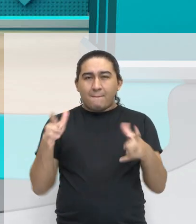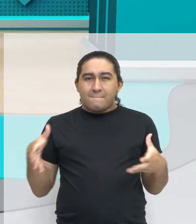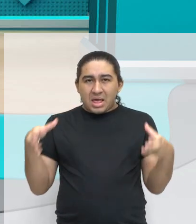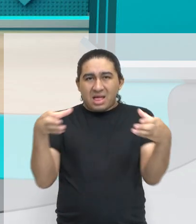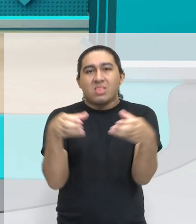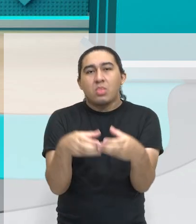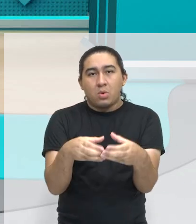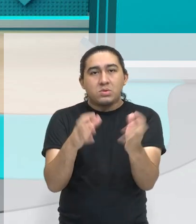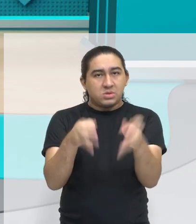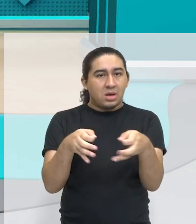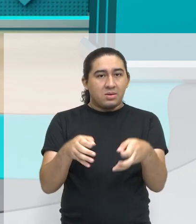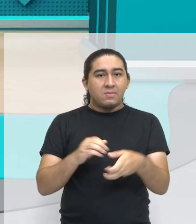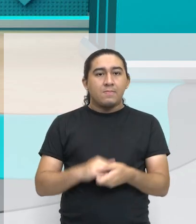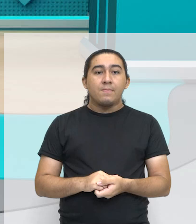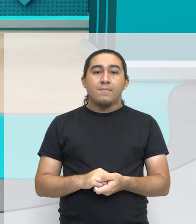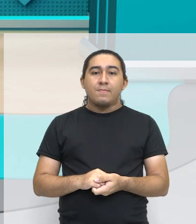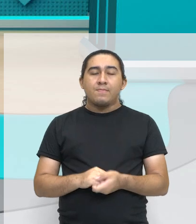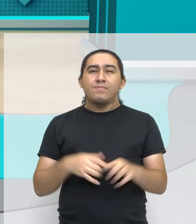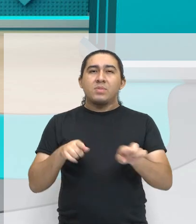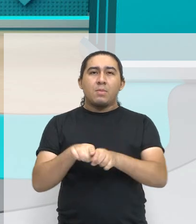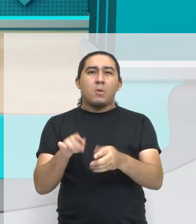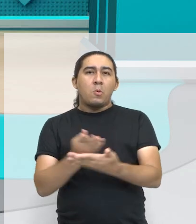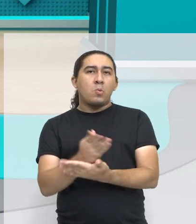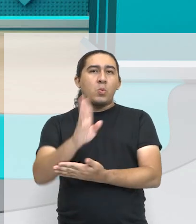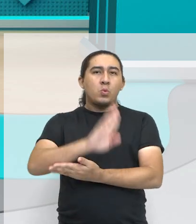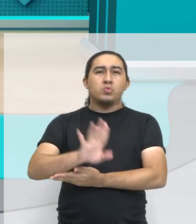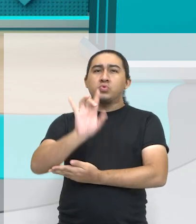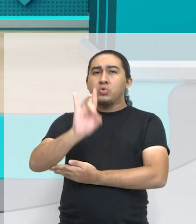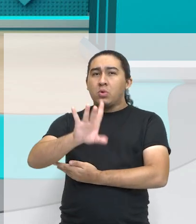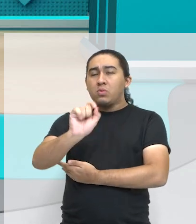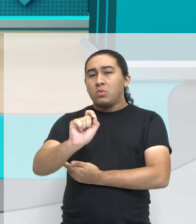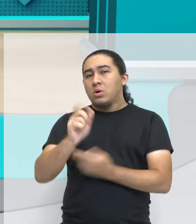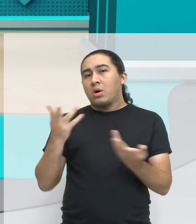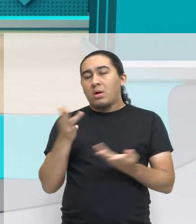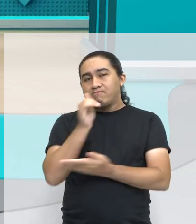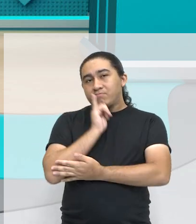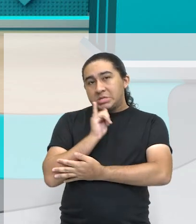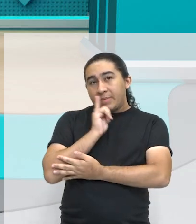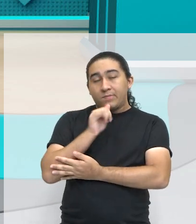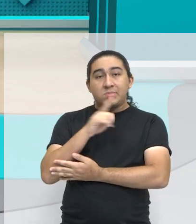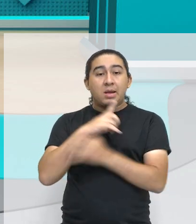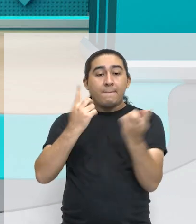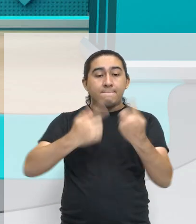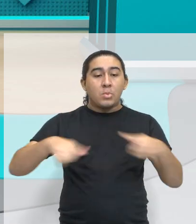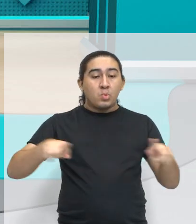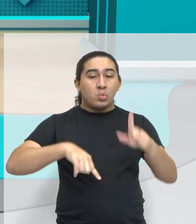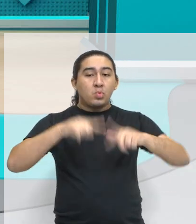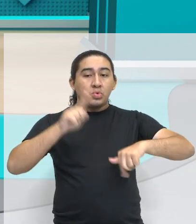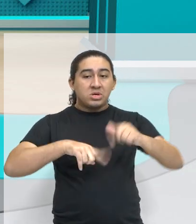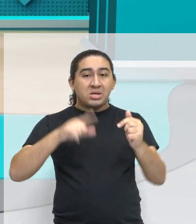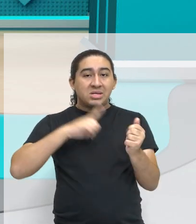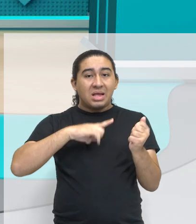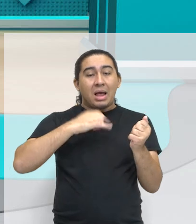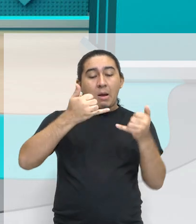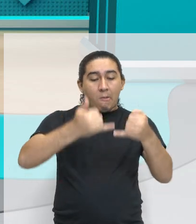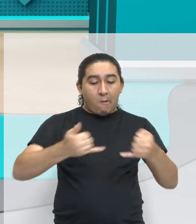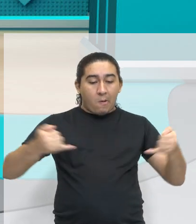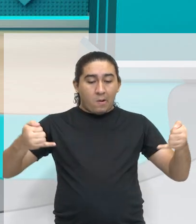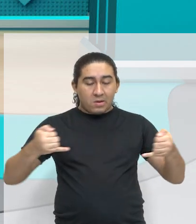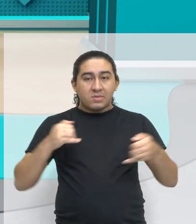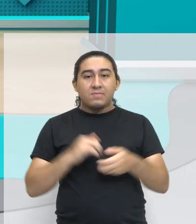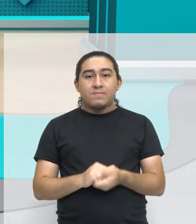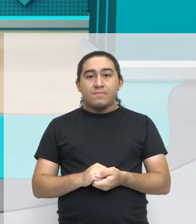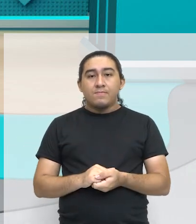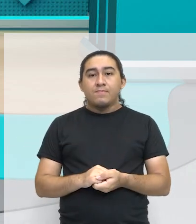do que uma orquestra e, às vezes, ela usa mais a questão dos instrumentos de corda. Tá?